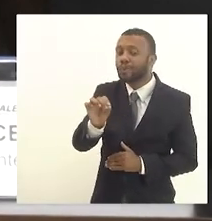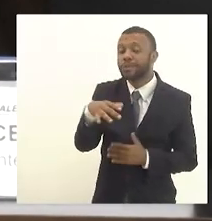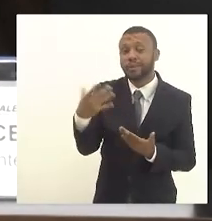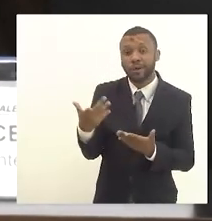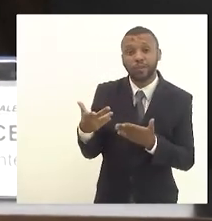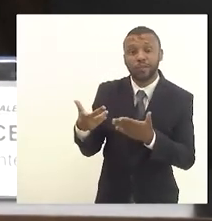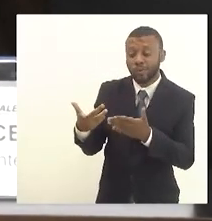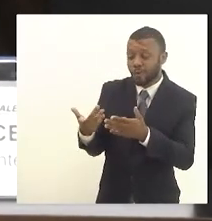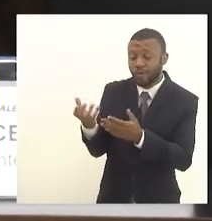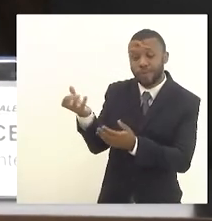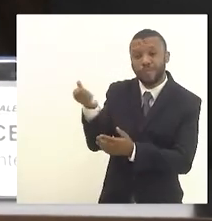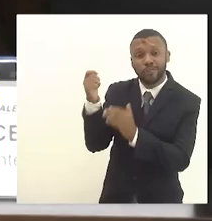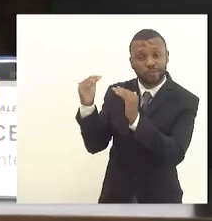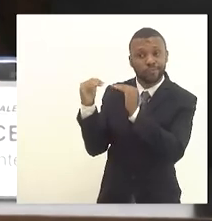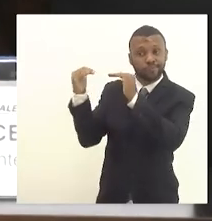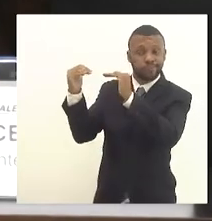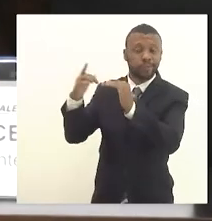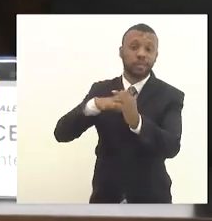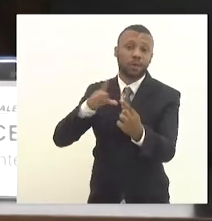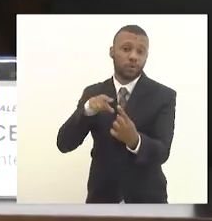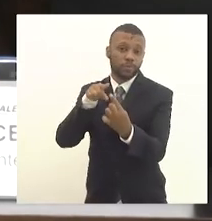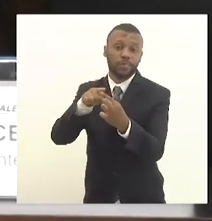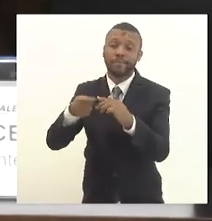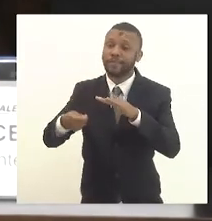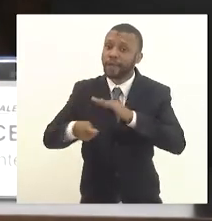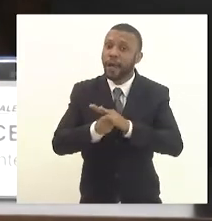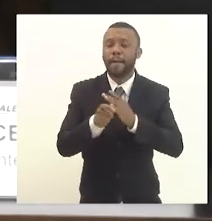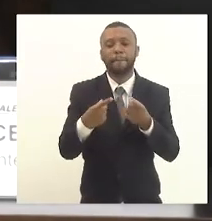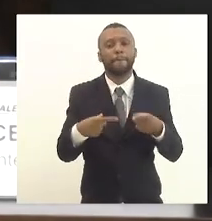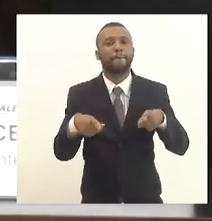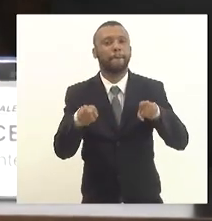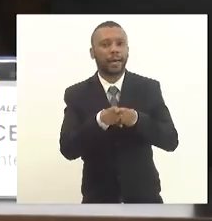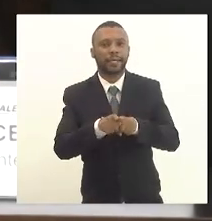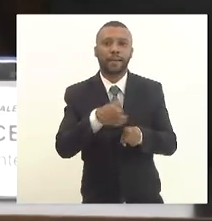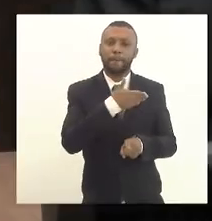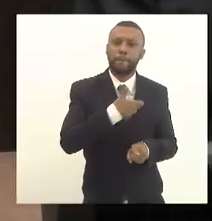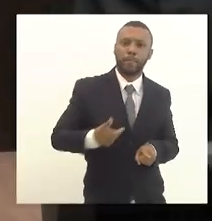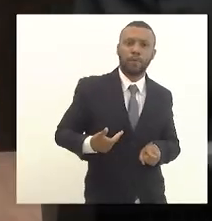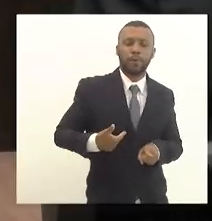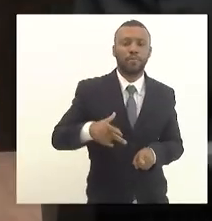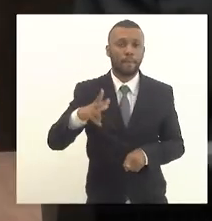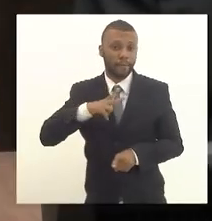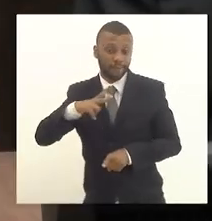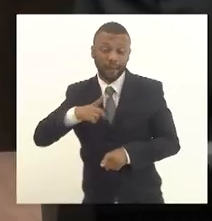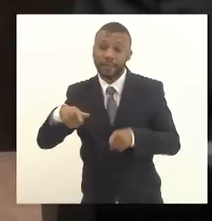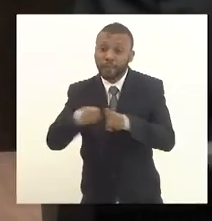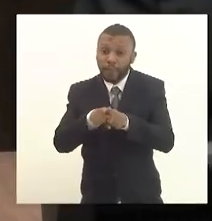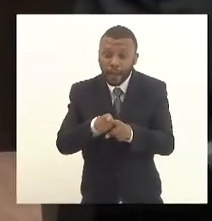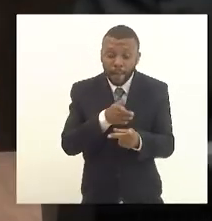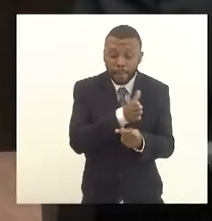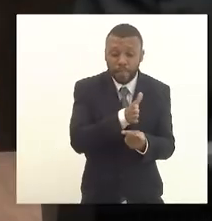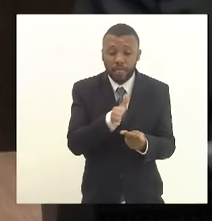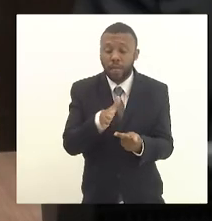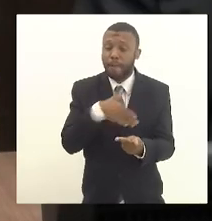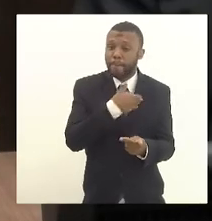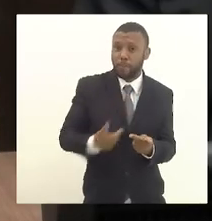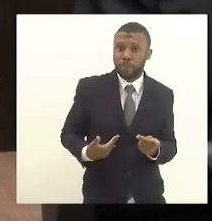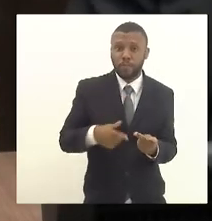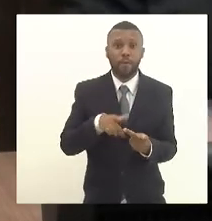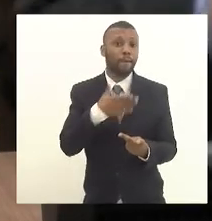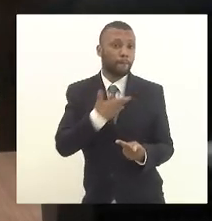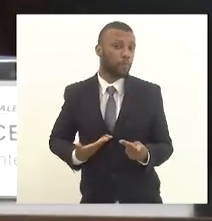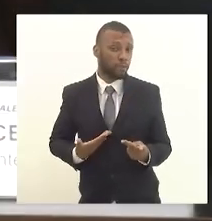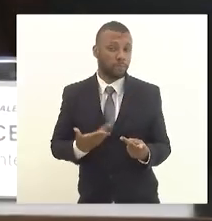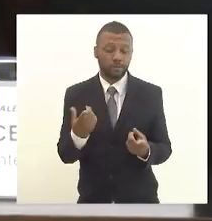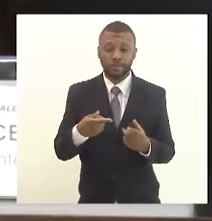para financiar parceria público-privado e também público-público, porque, ao final,